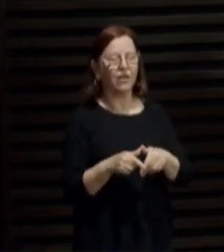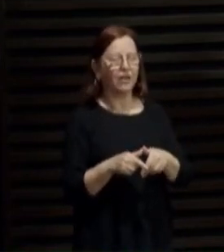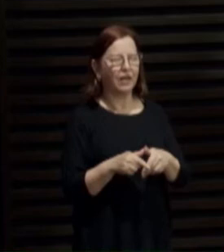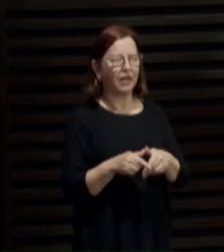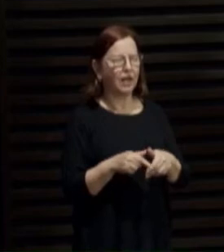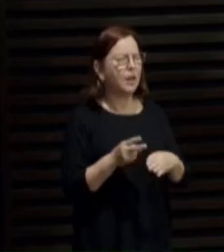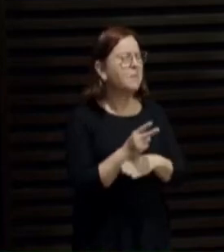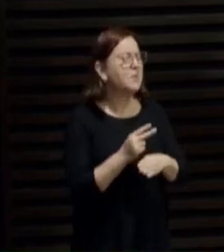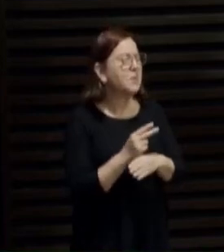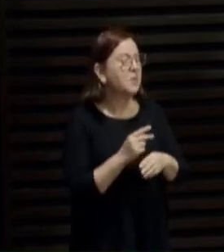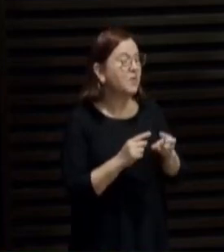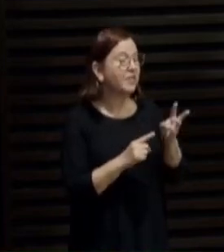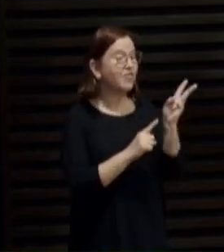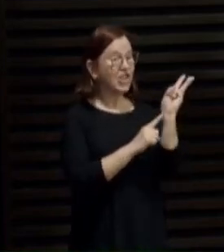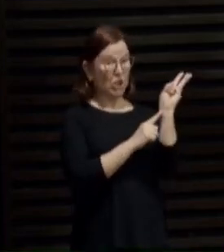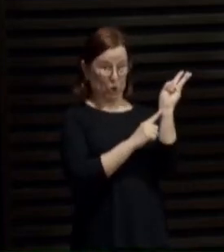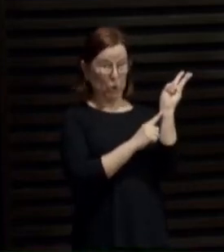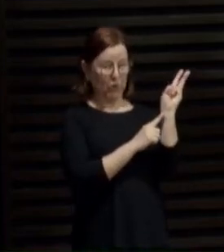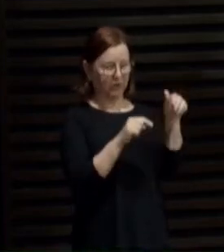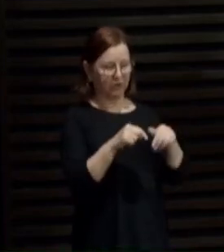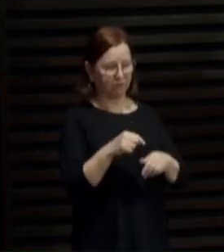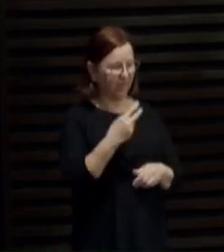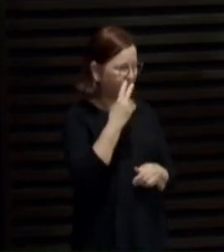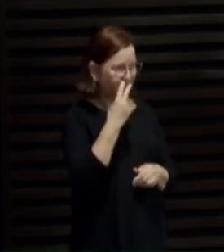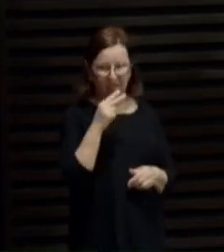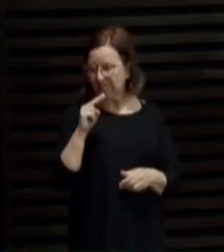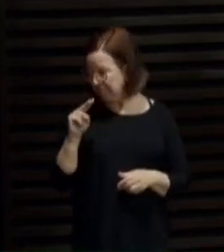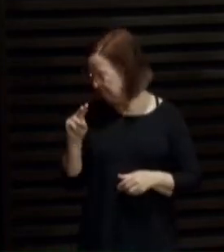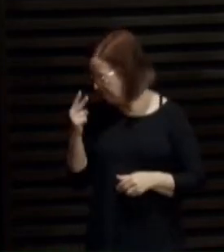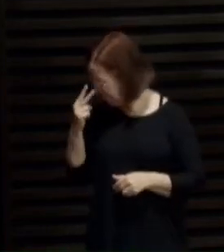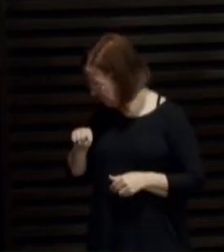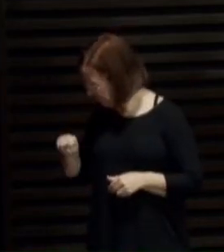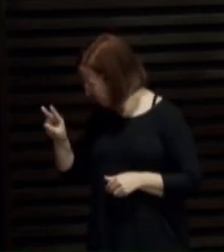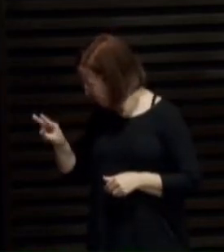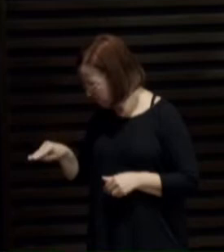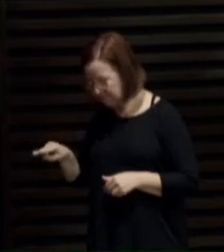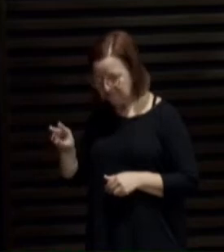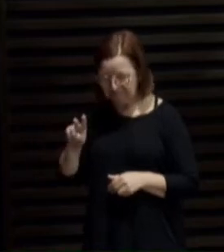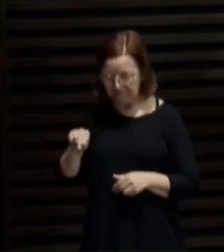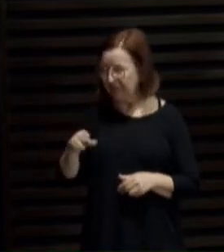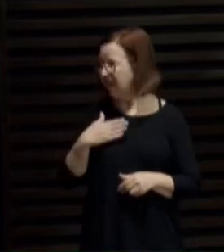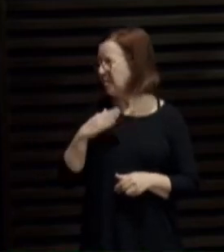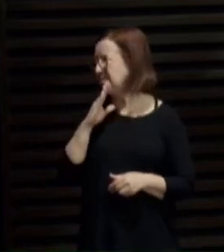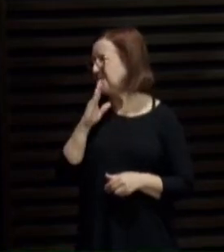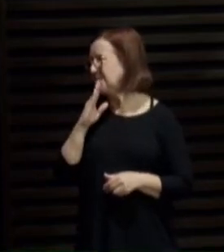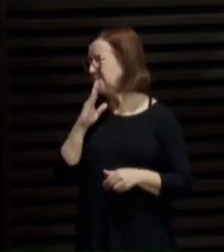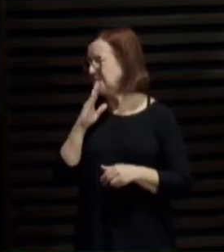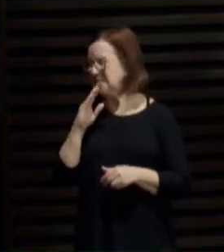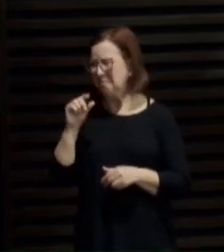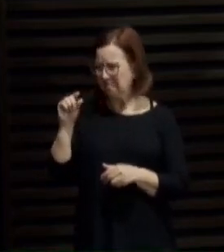aqui. Eu olhei e meu conhecimento era muito